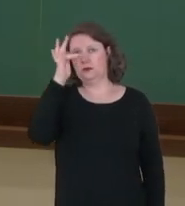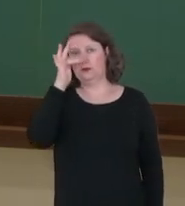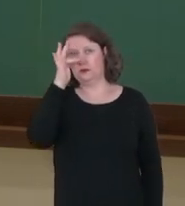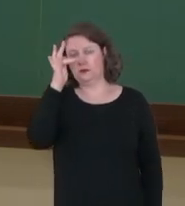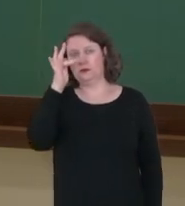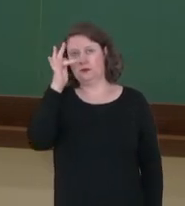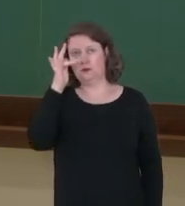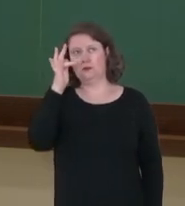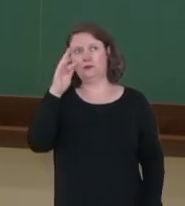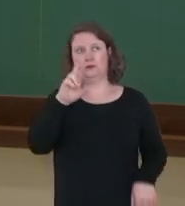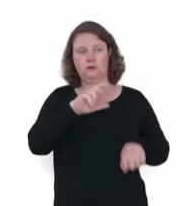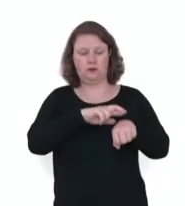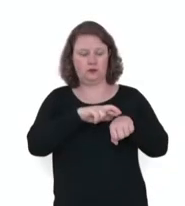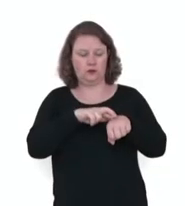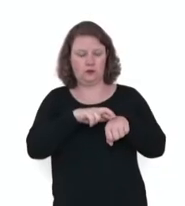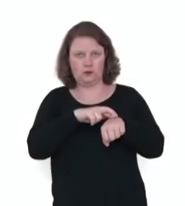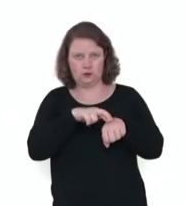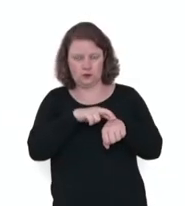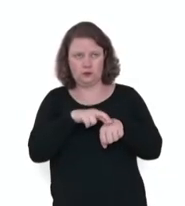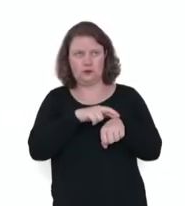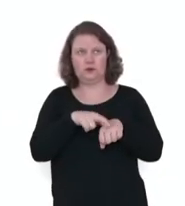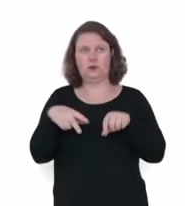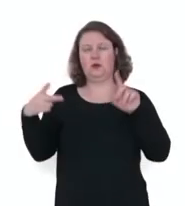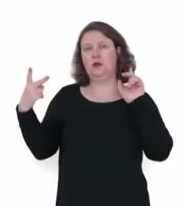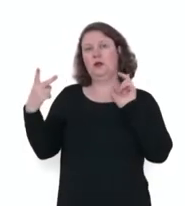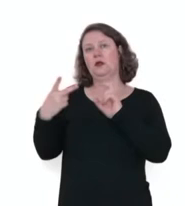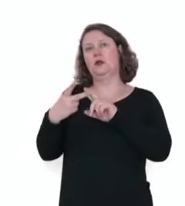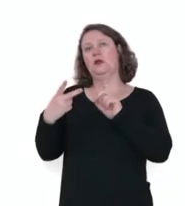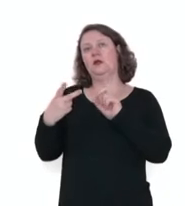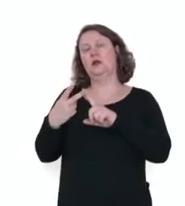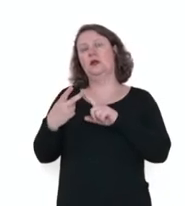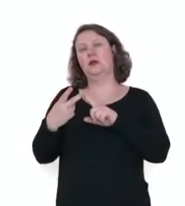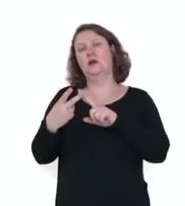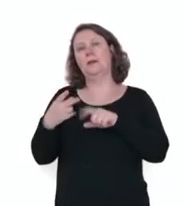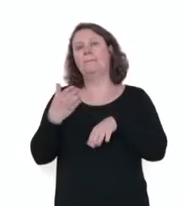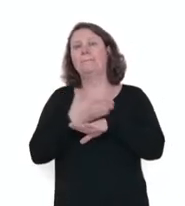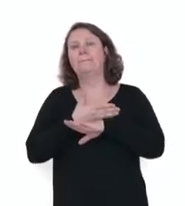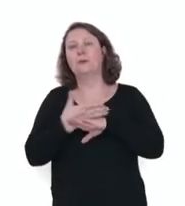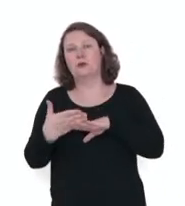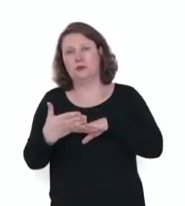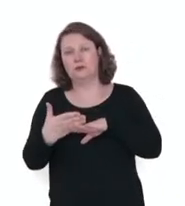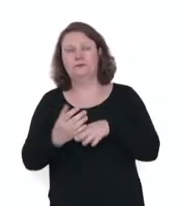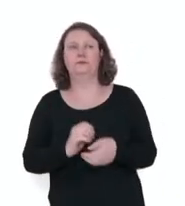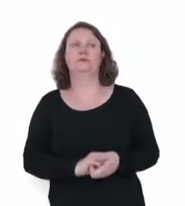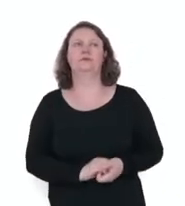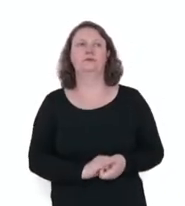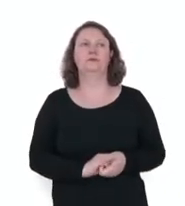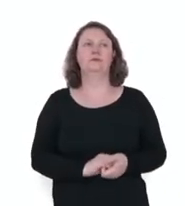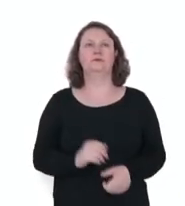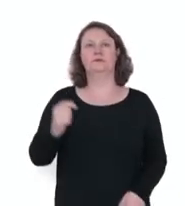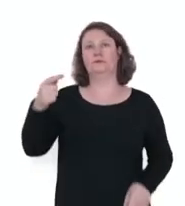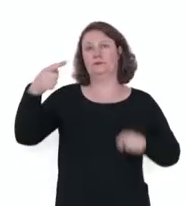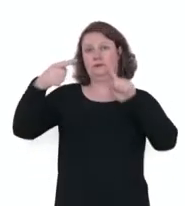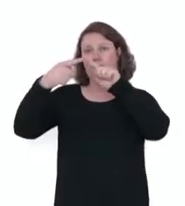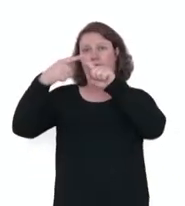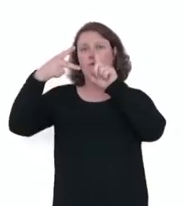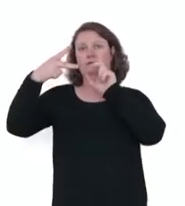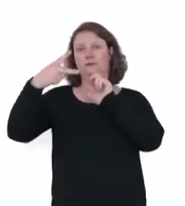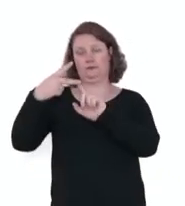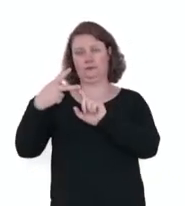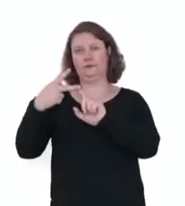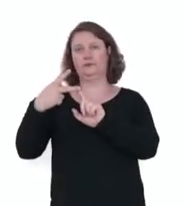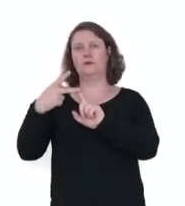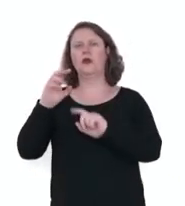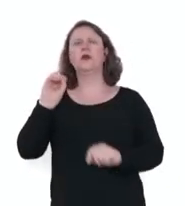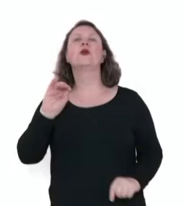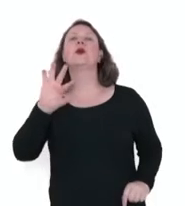cor púrpura e aqui uma flor de cor branca. Nesses dois casos